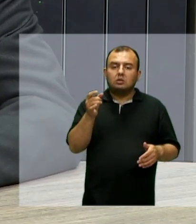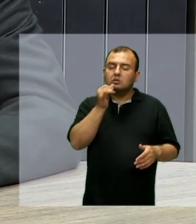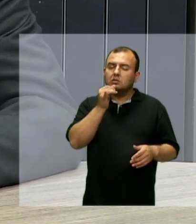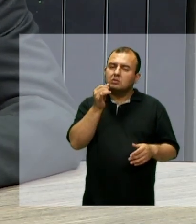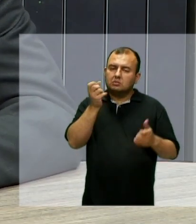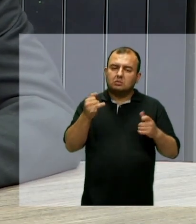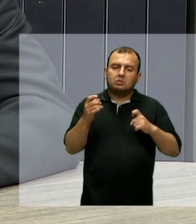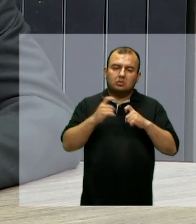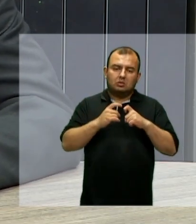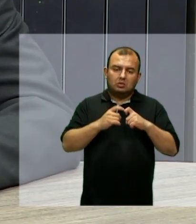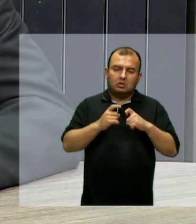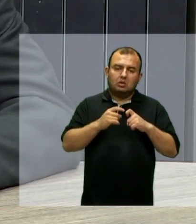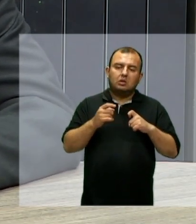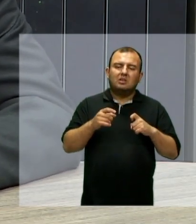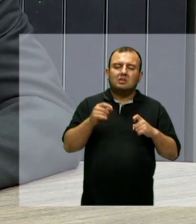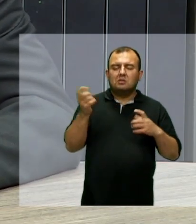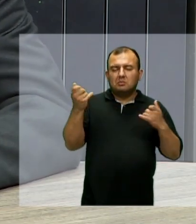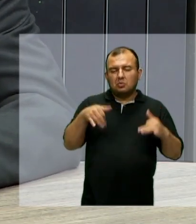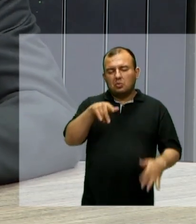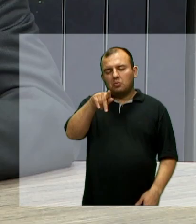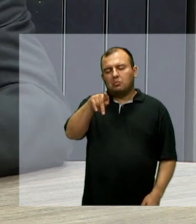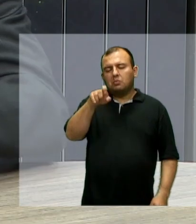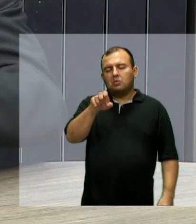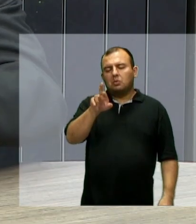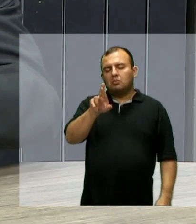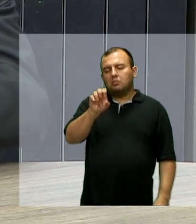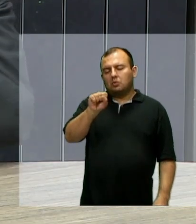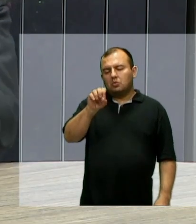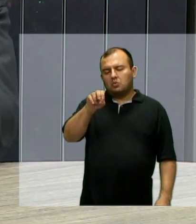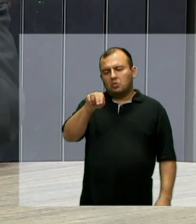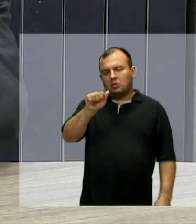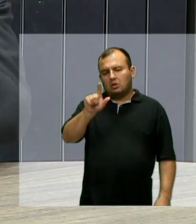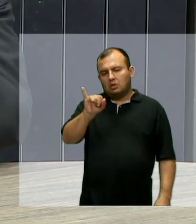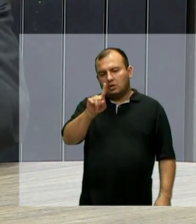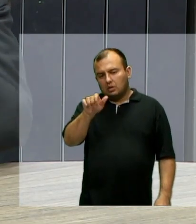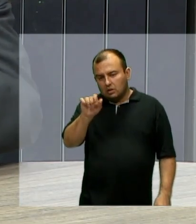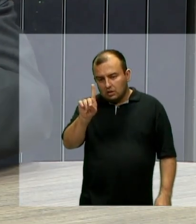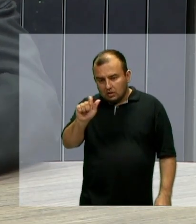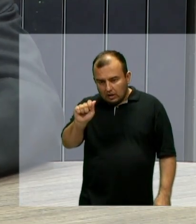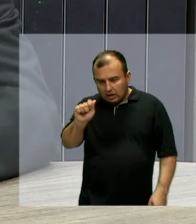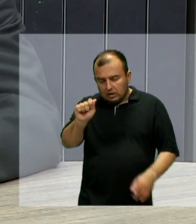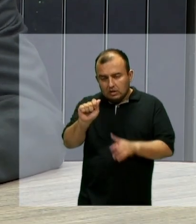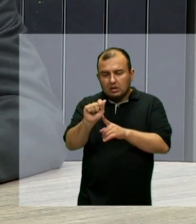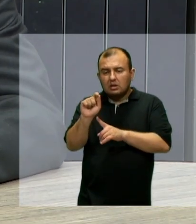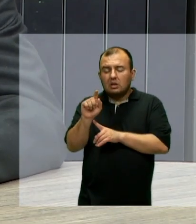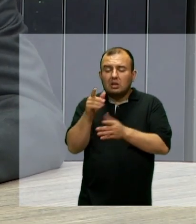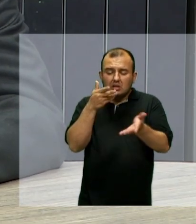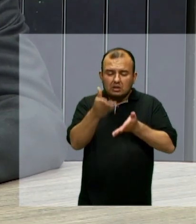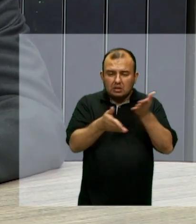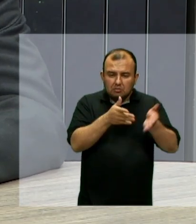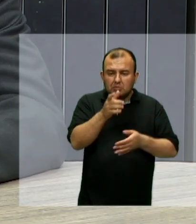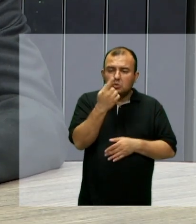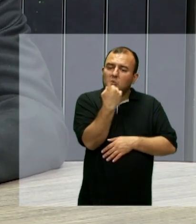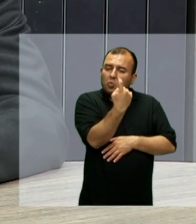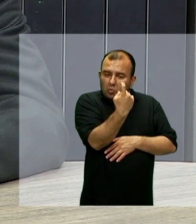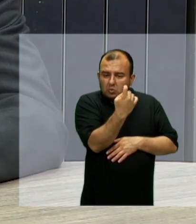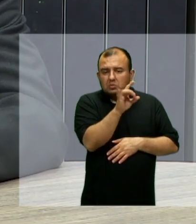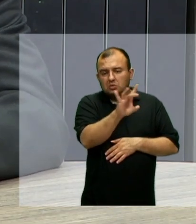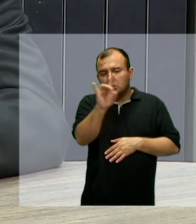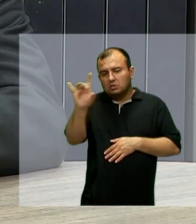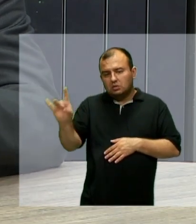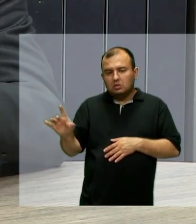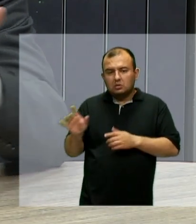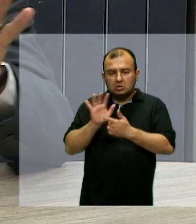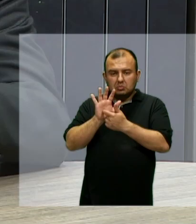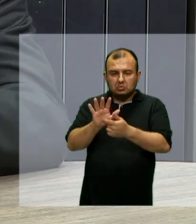medicina personalizado, tratamento individualizado para cada paciente de acordo com cada tipo, né? Eu sempre digo para os pacientes, eu